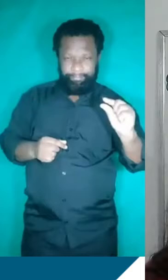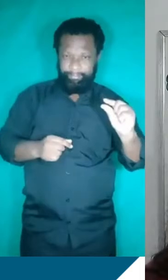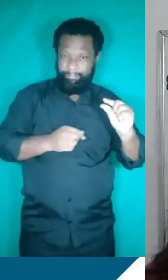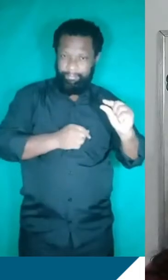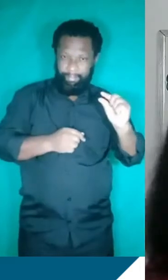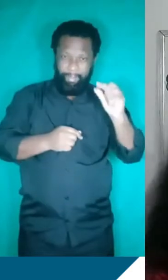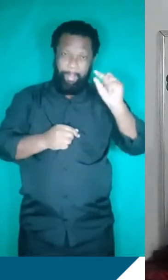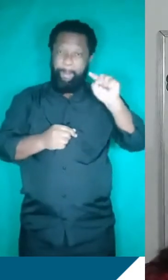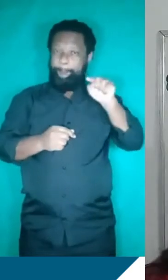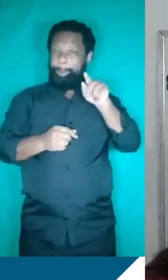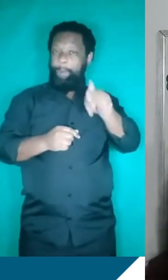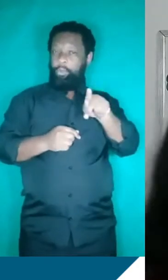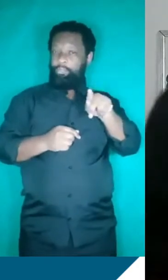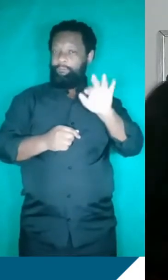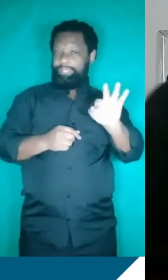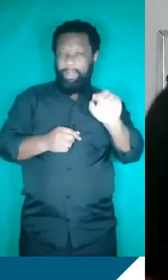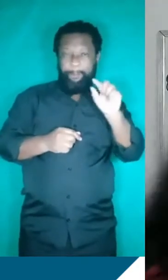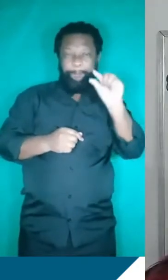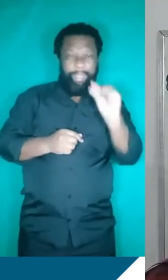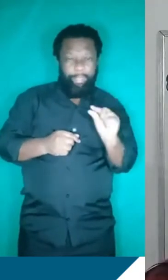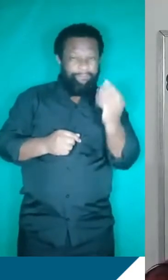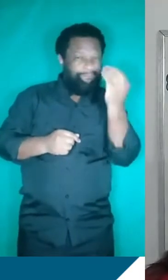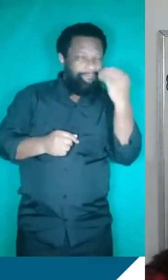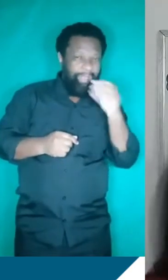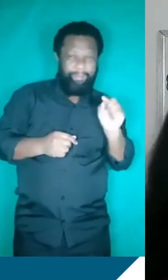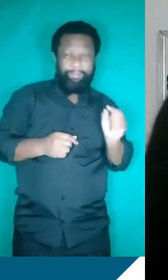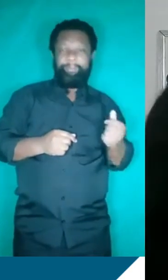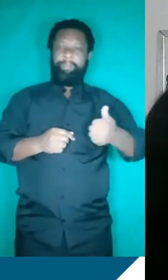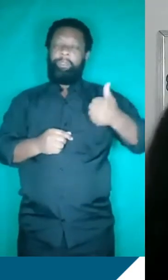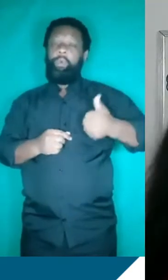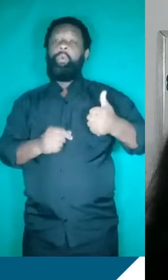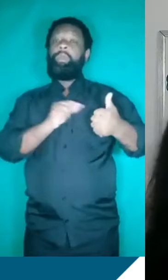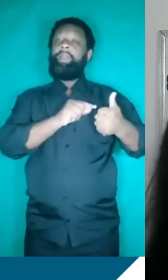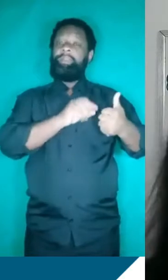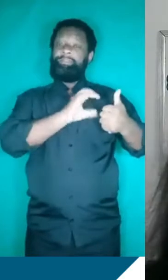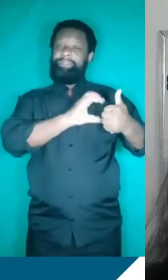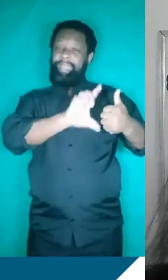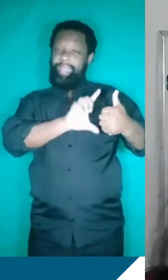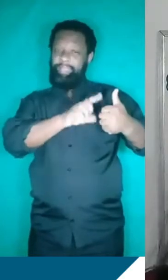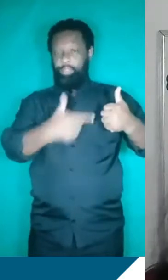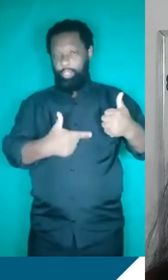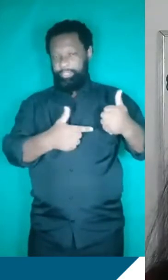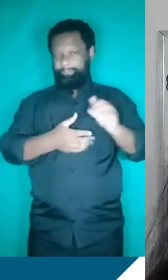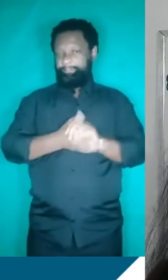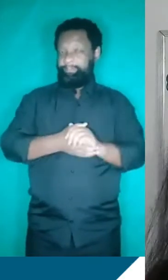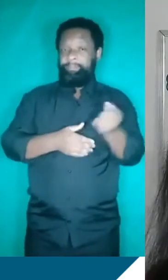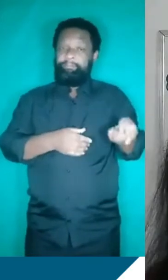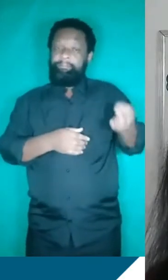de ebulição, o menor ponto de fusão, ou seja, aquele que estabelece a interação mais fraca, que é o